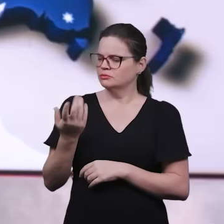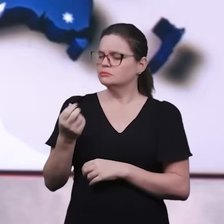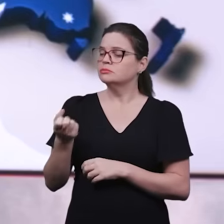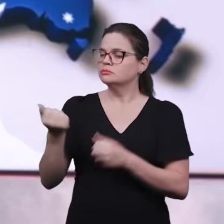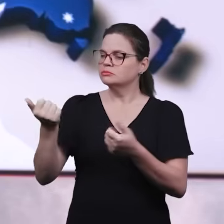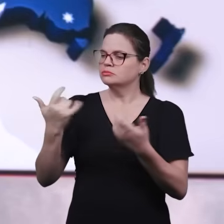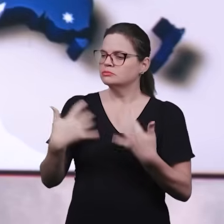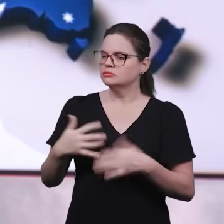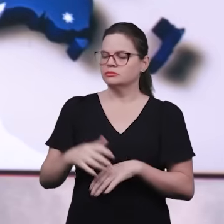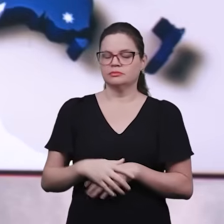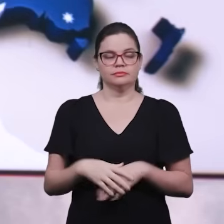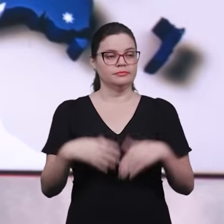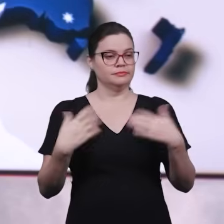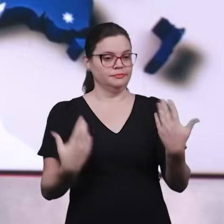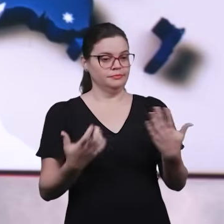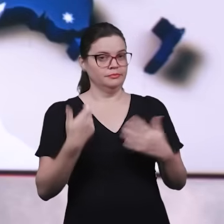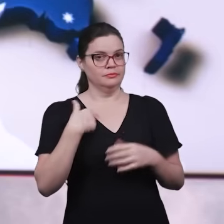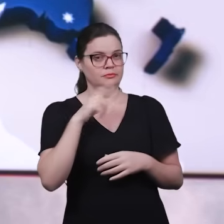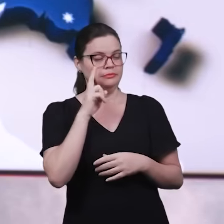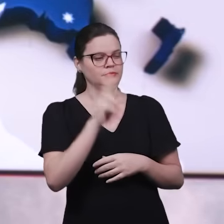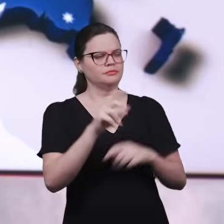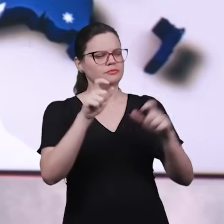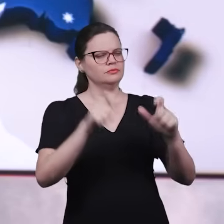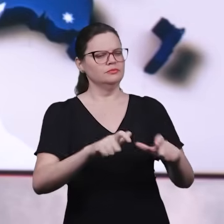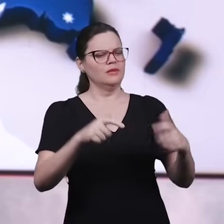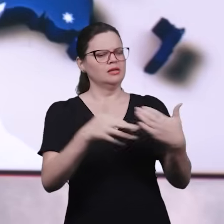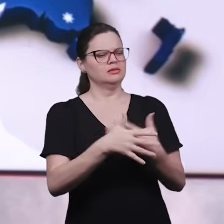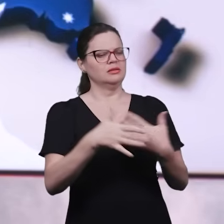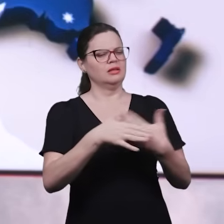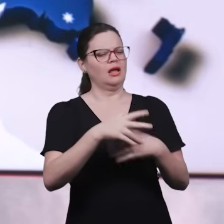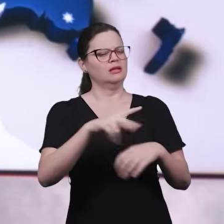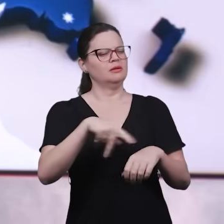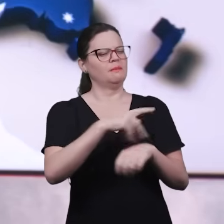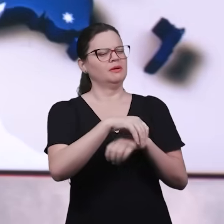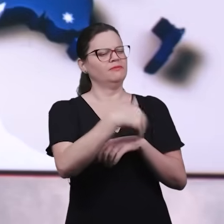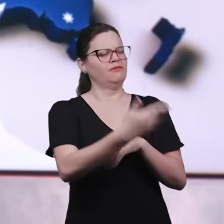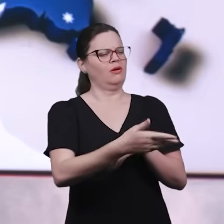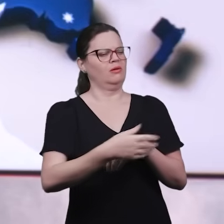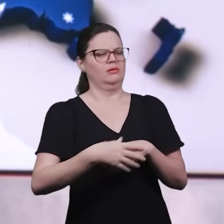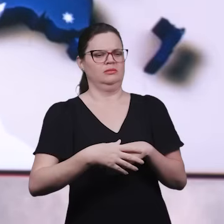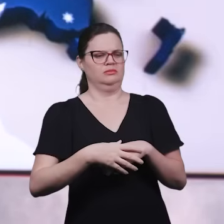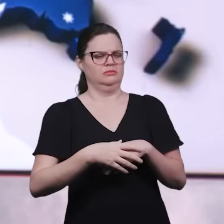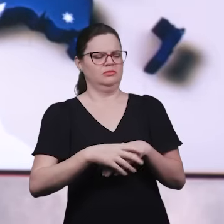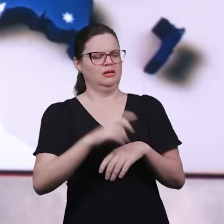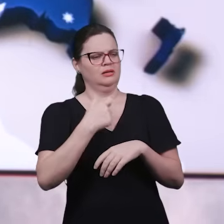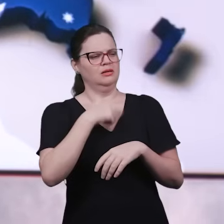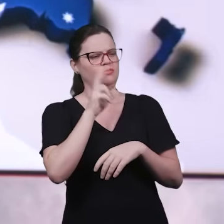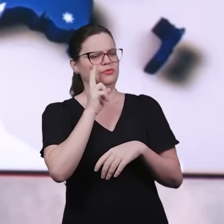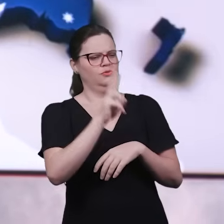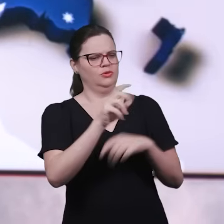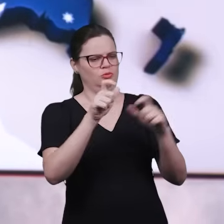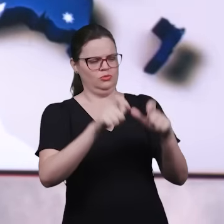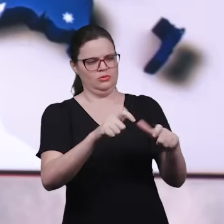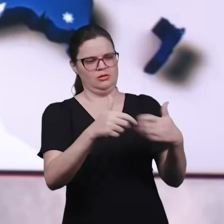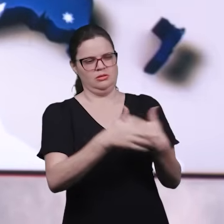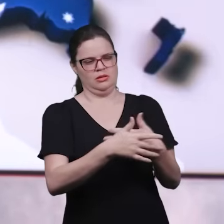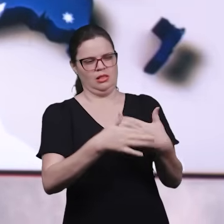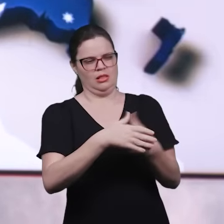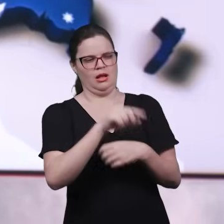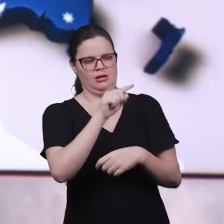Perfeitamente, irmã, como é que foi a visão? Era com uma cidade no exterior. Eu vi uma